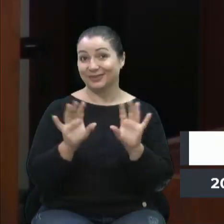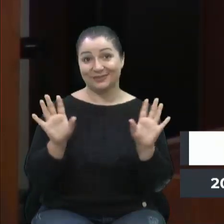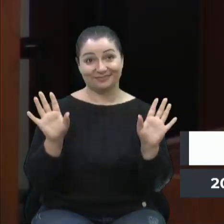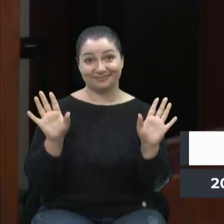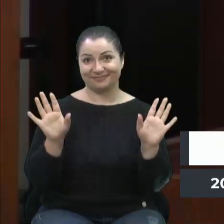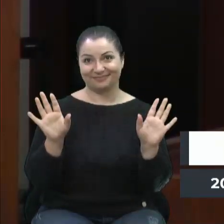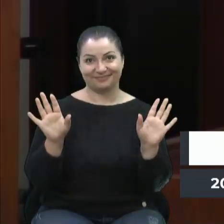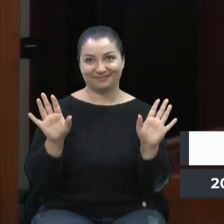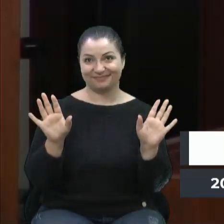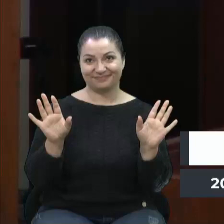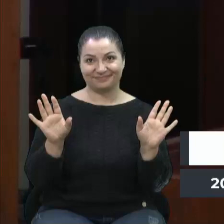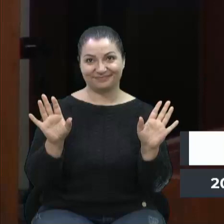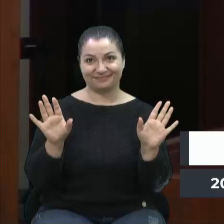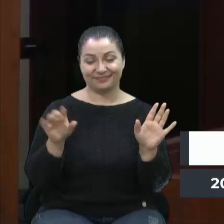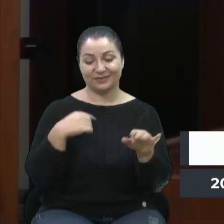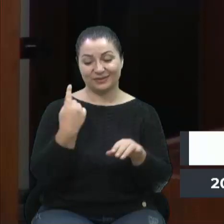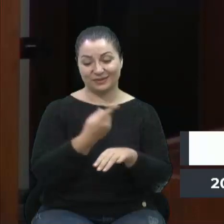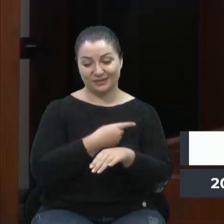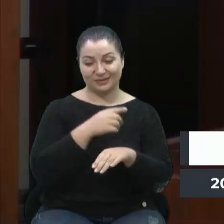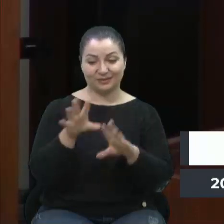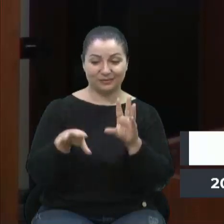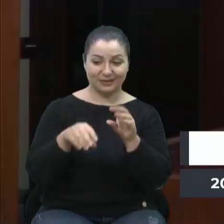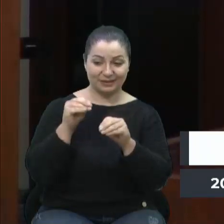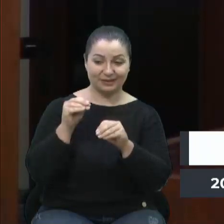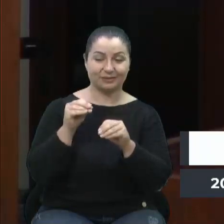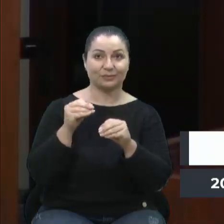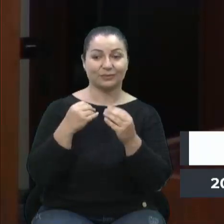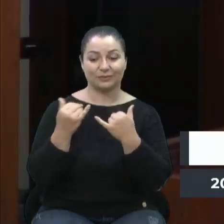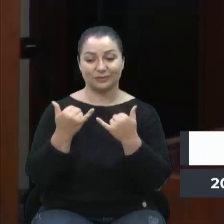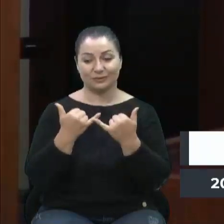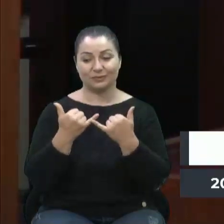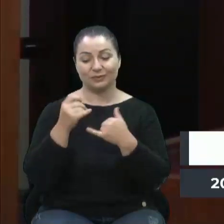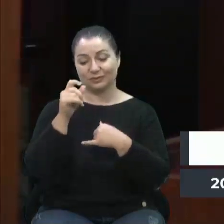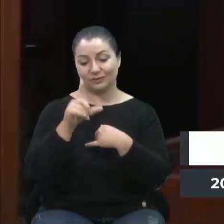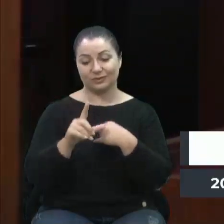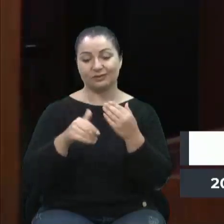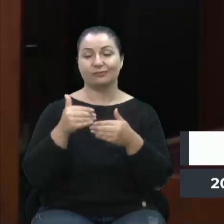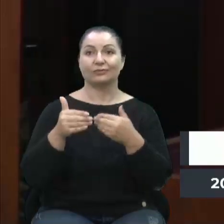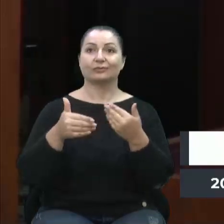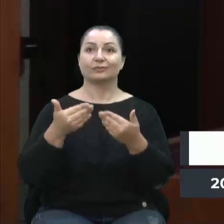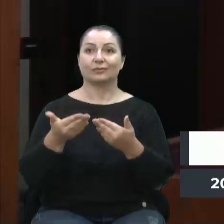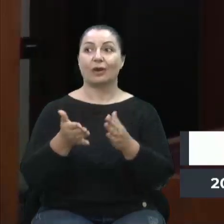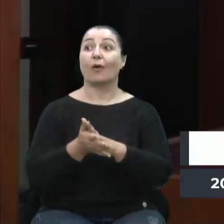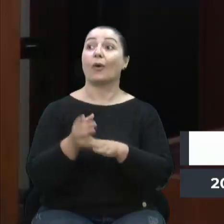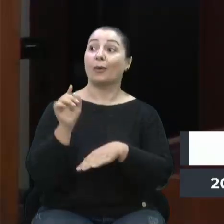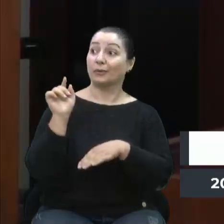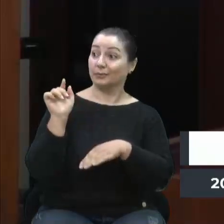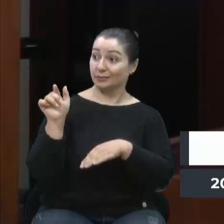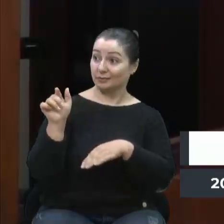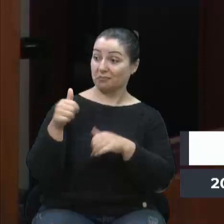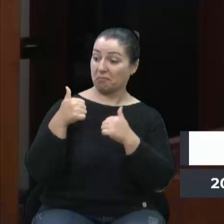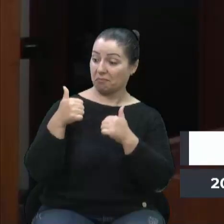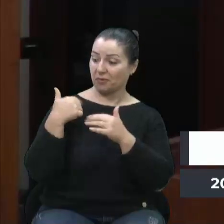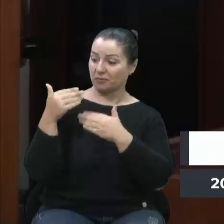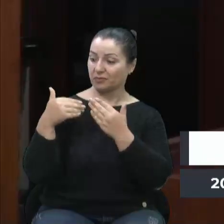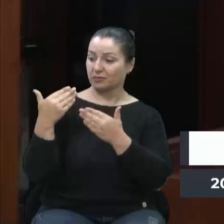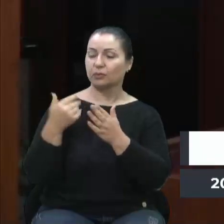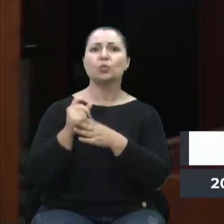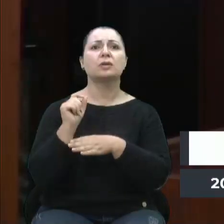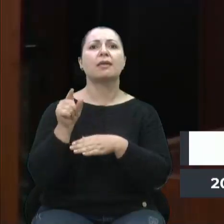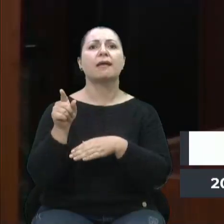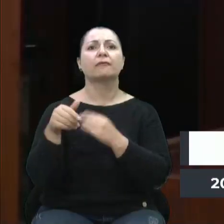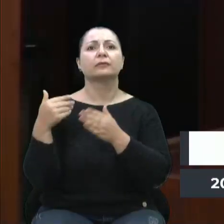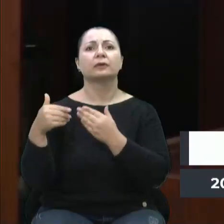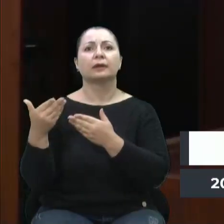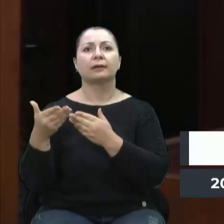isso. É só nós pegarmos o exemplo de quem deu certo. Olha, que isso deu certo neste país. O que é dar